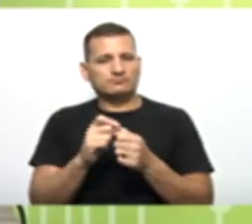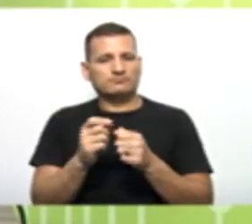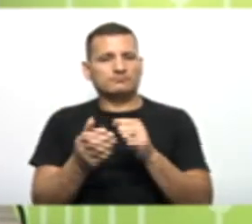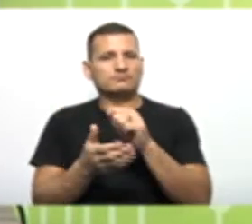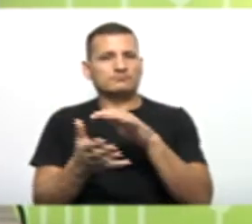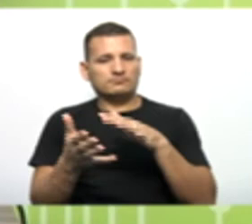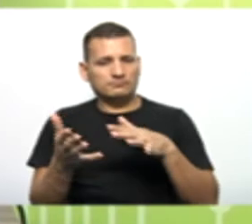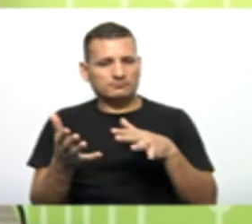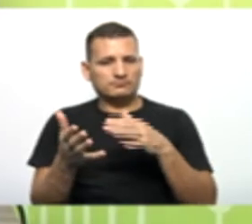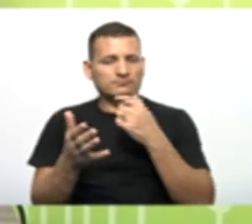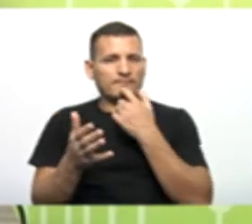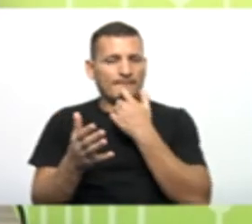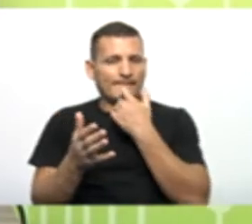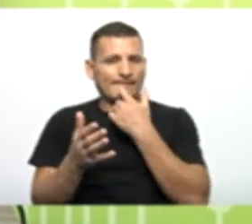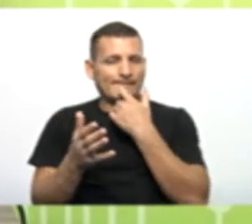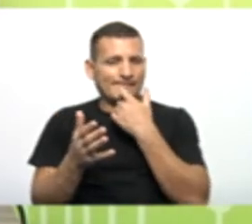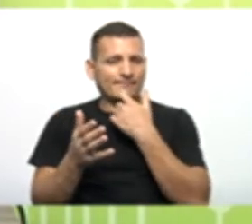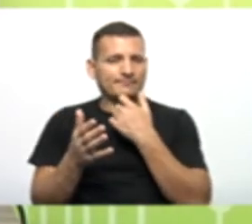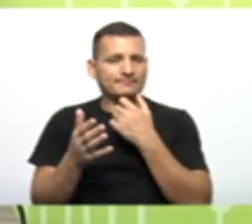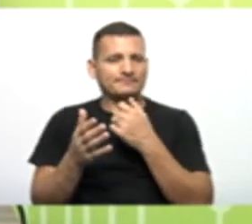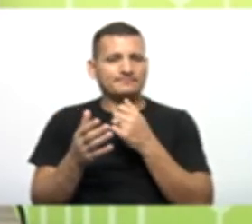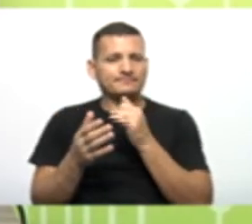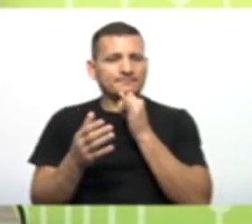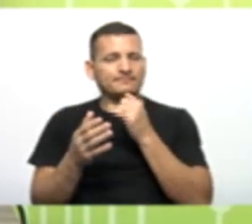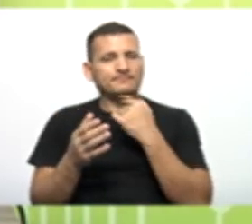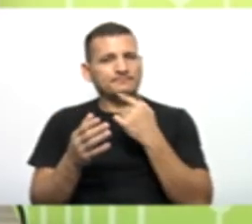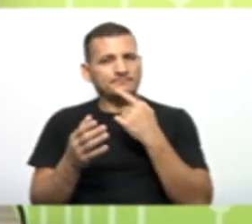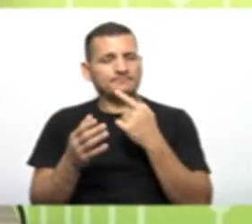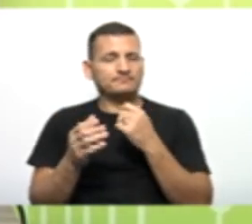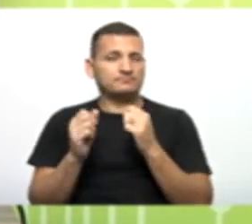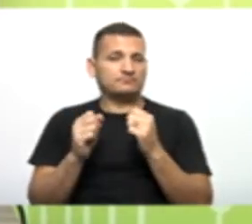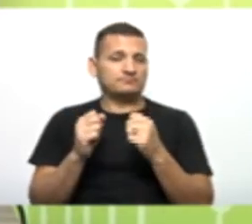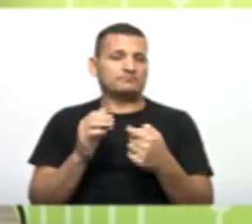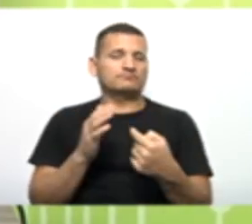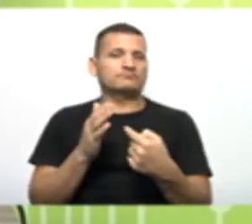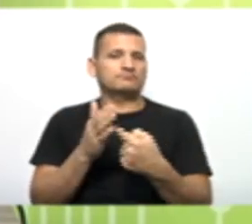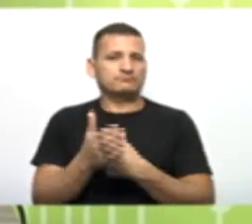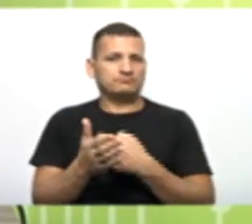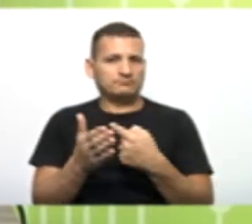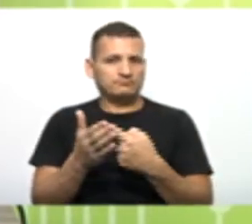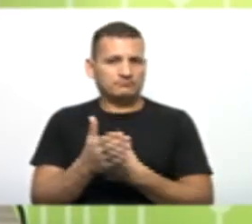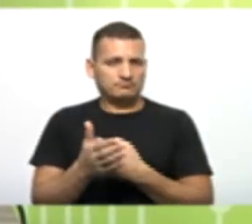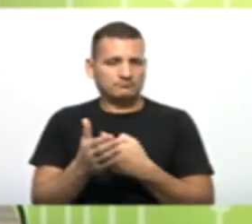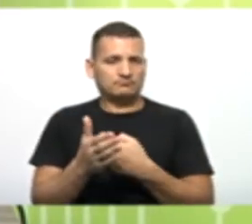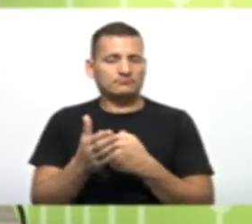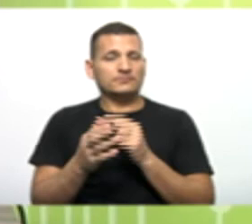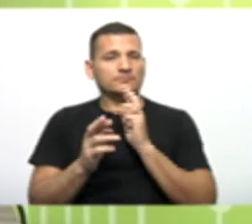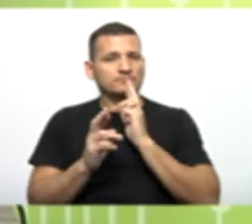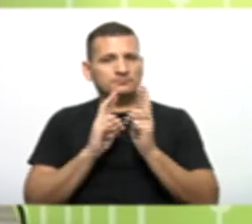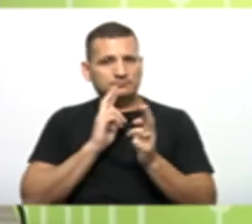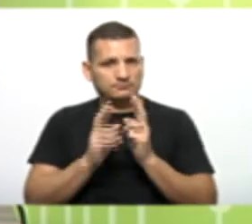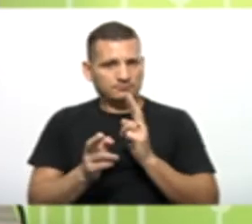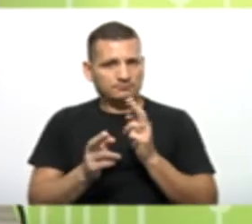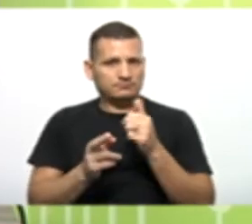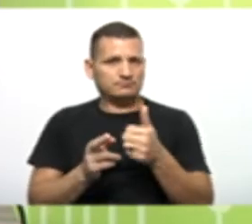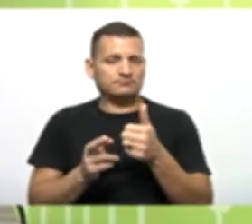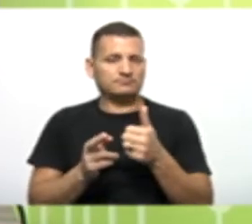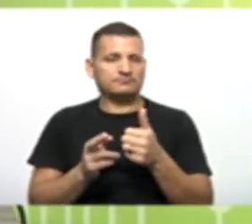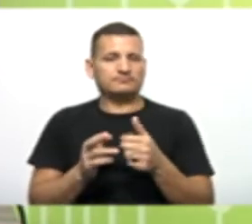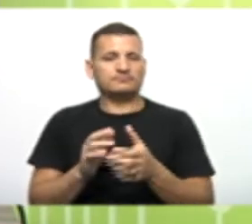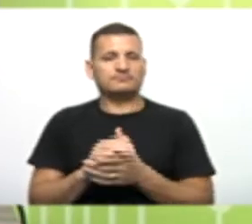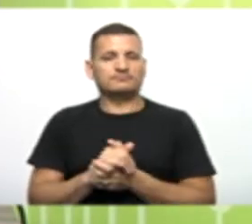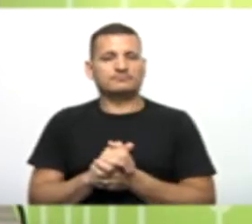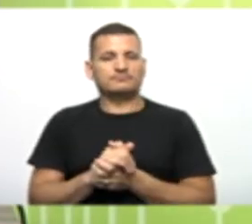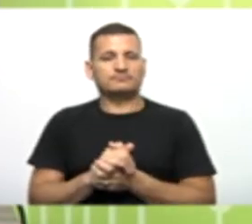e qualquer coisa, mandem aí as dificuldades para a gente, que a gente vai fazer, vamos responder já para vocês.